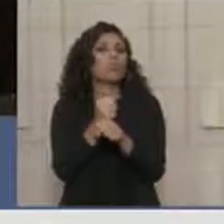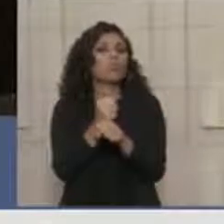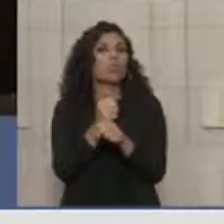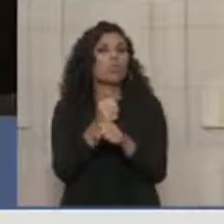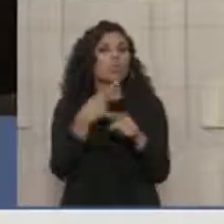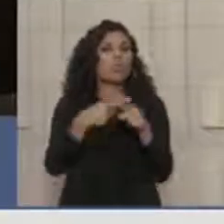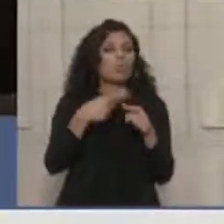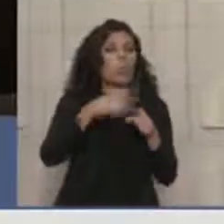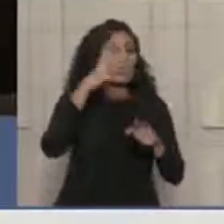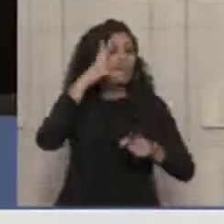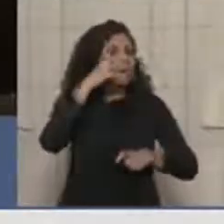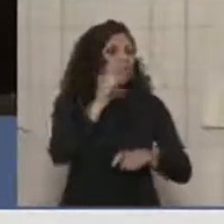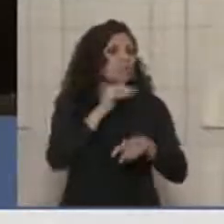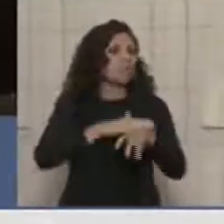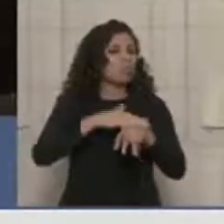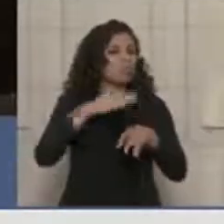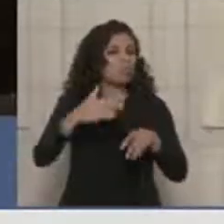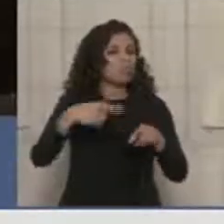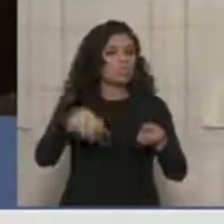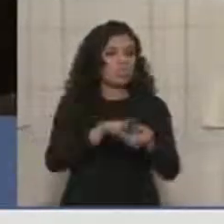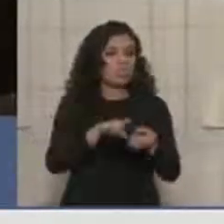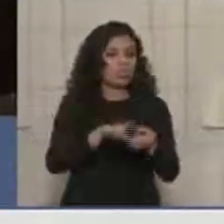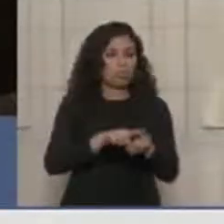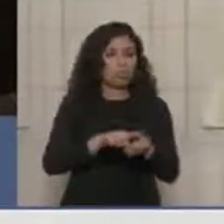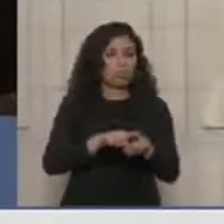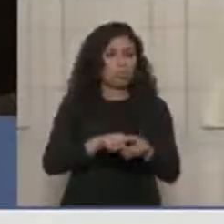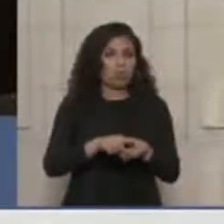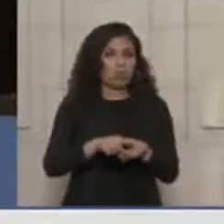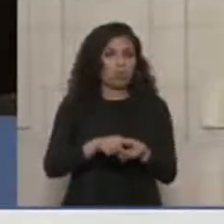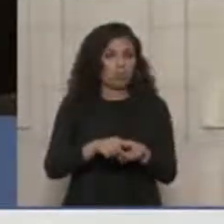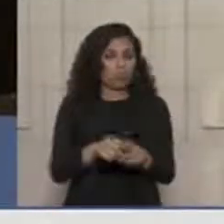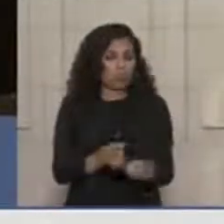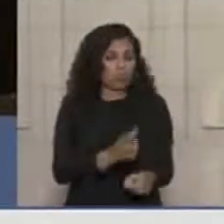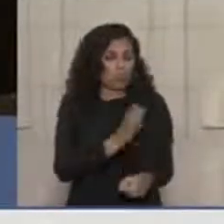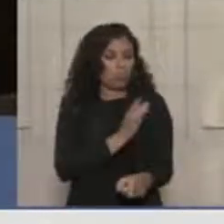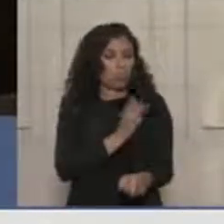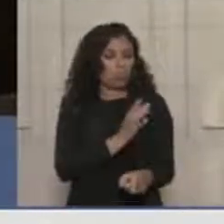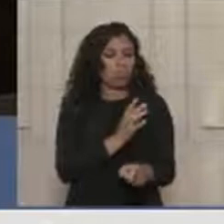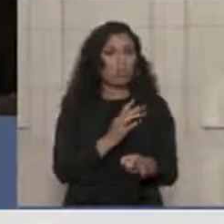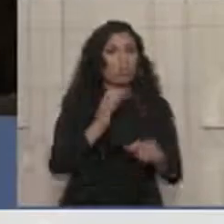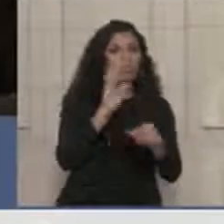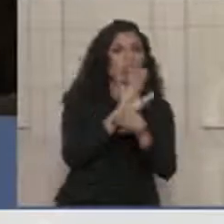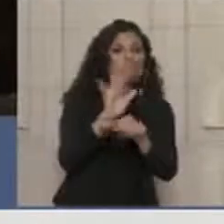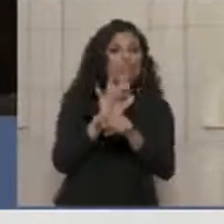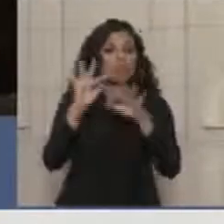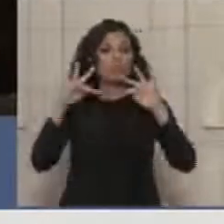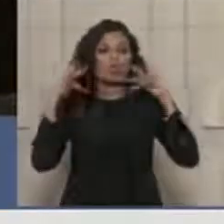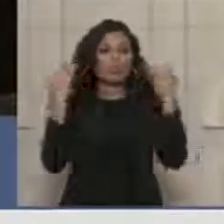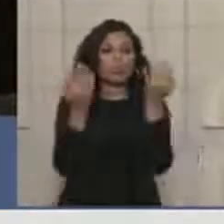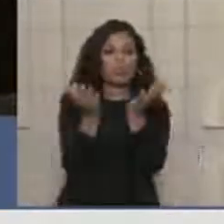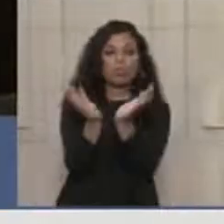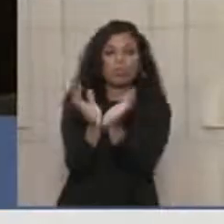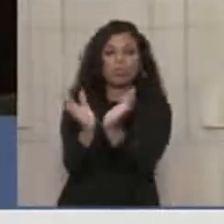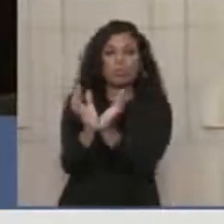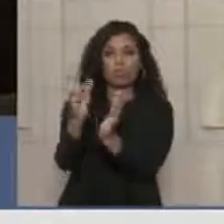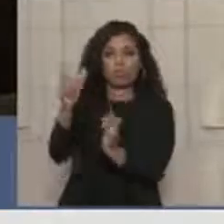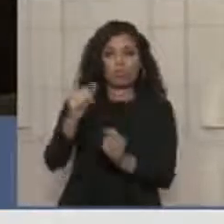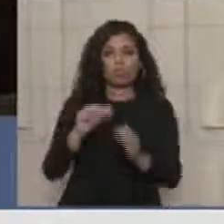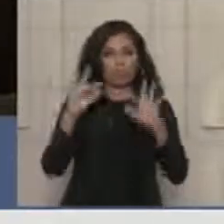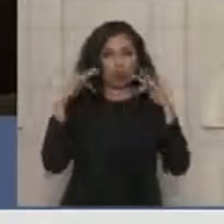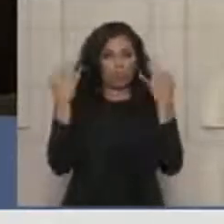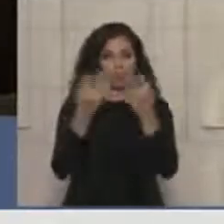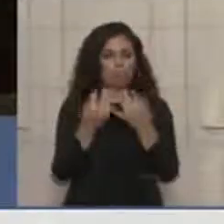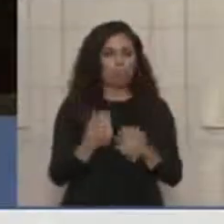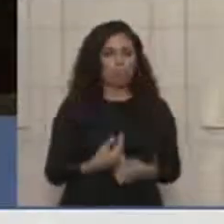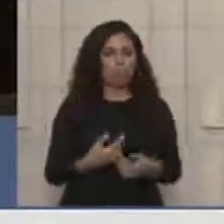beleza natural e por sua riqueza, as famílias da região dos lagos. Então é